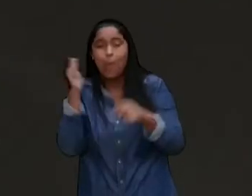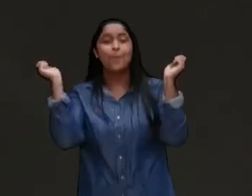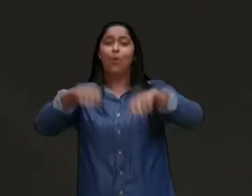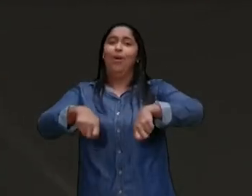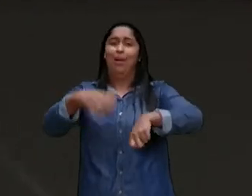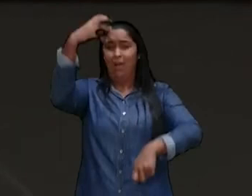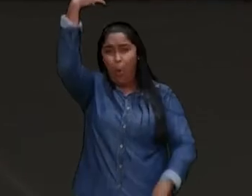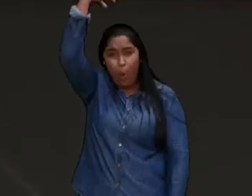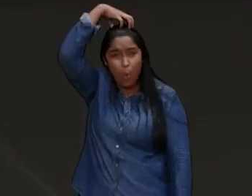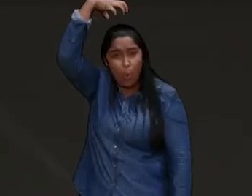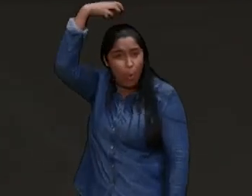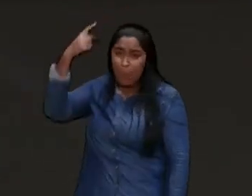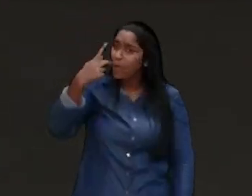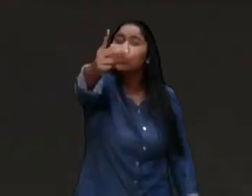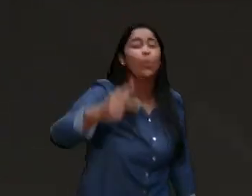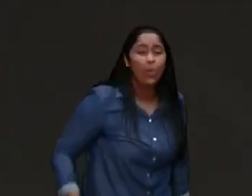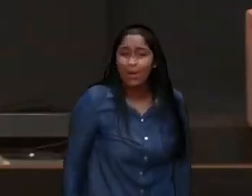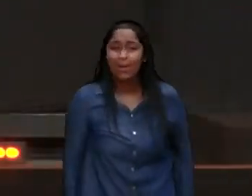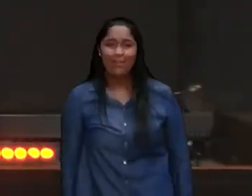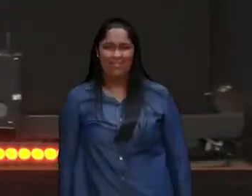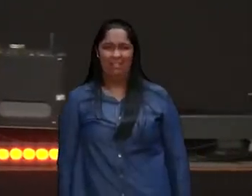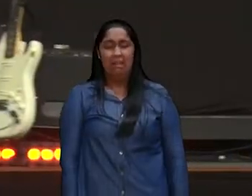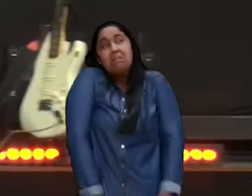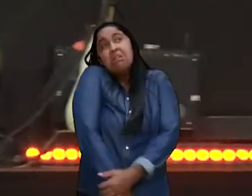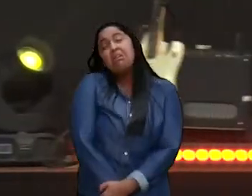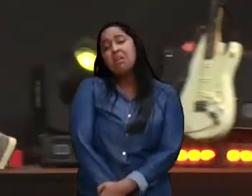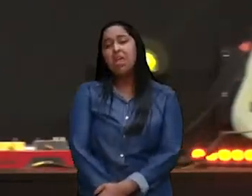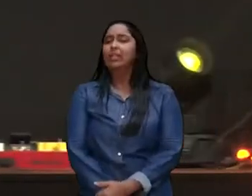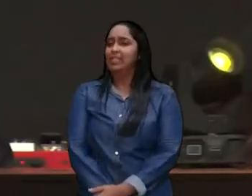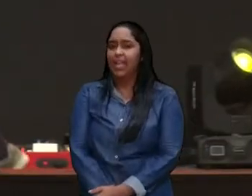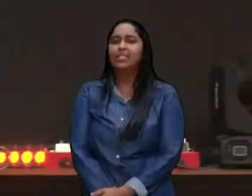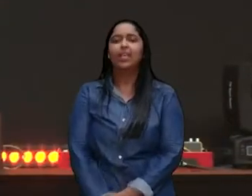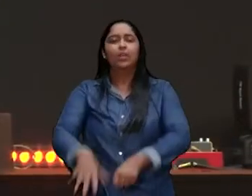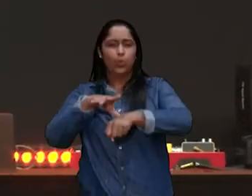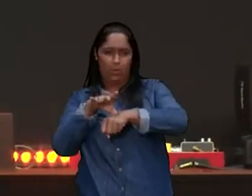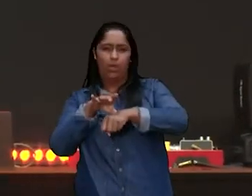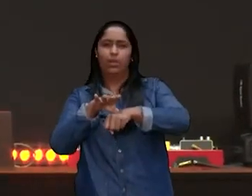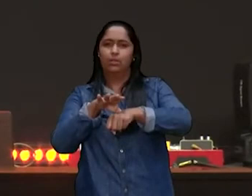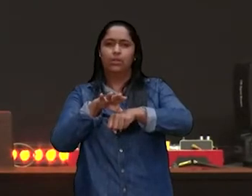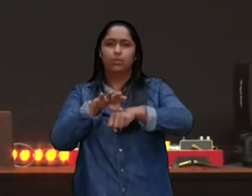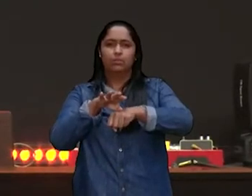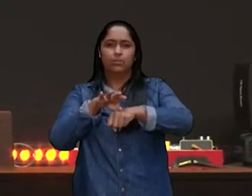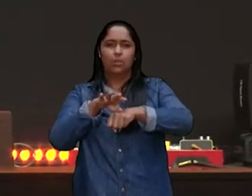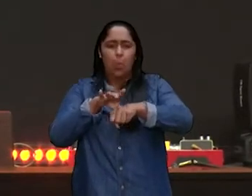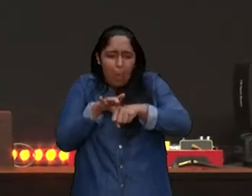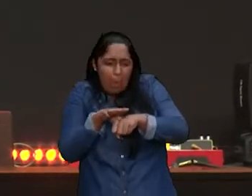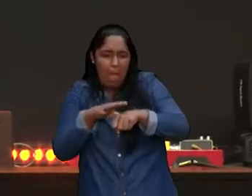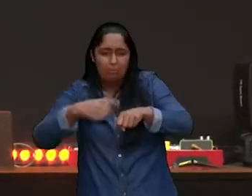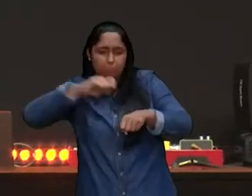e a culpa é tua ela tá comprando o diabo jogo tá lá no inferno mano cuidando do